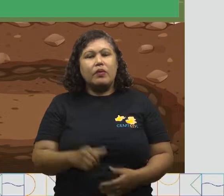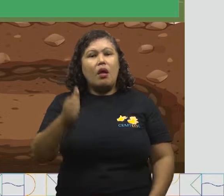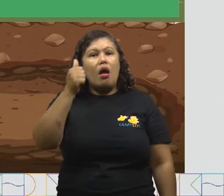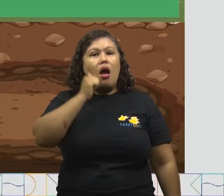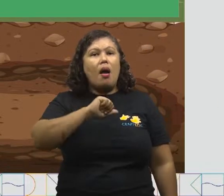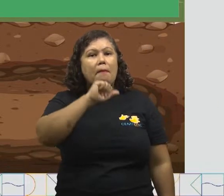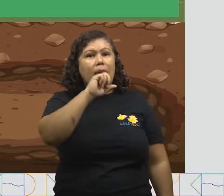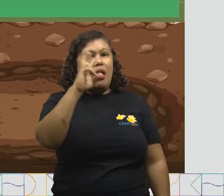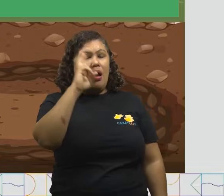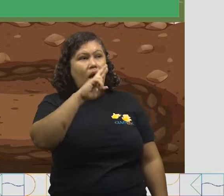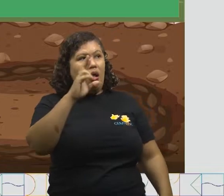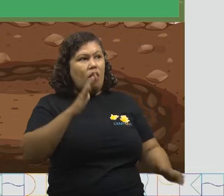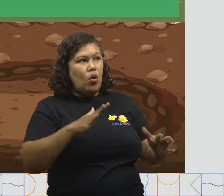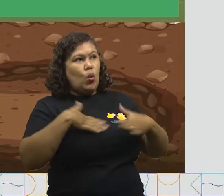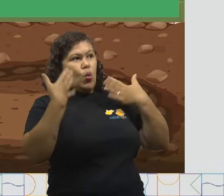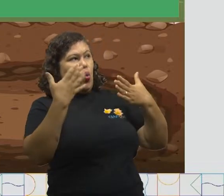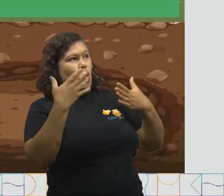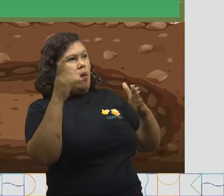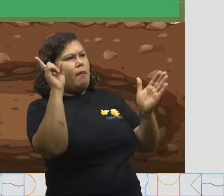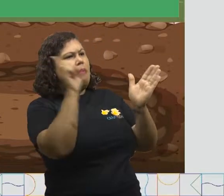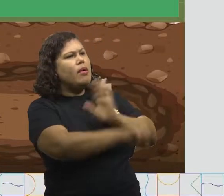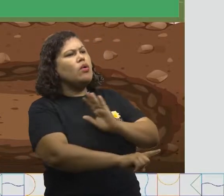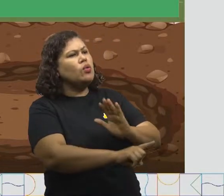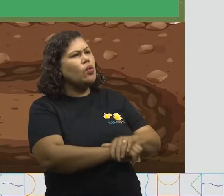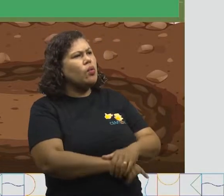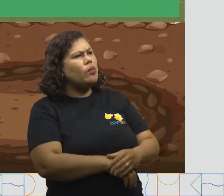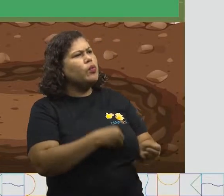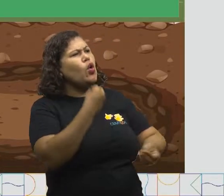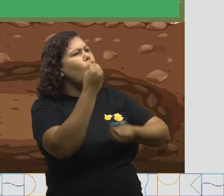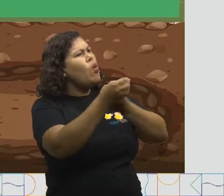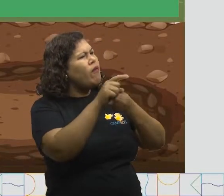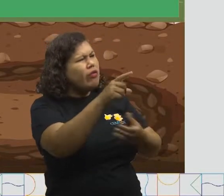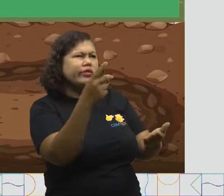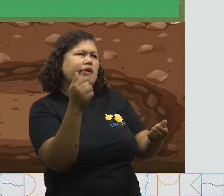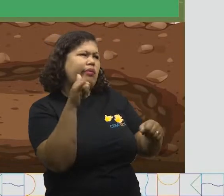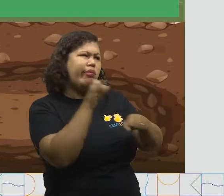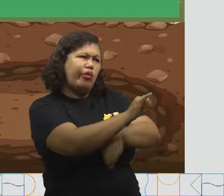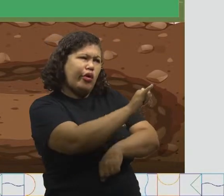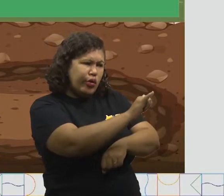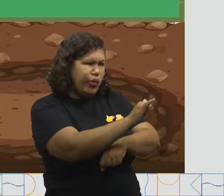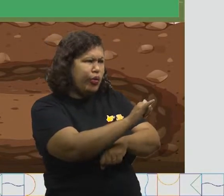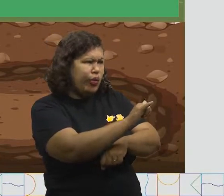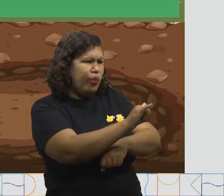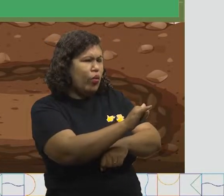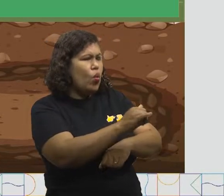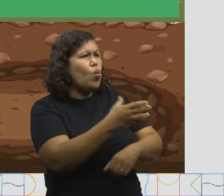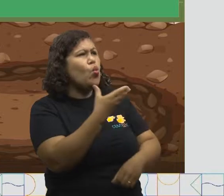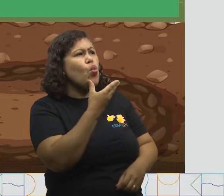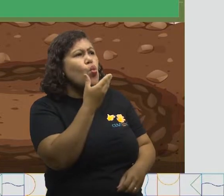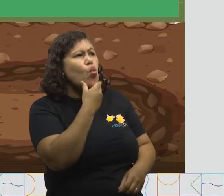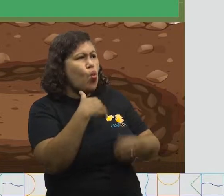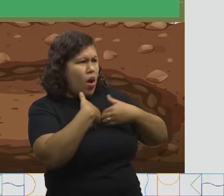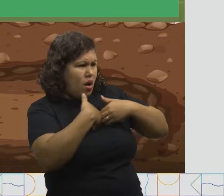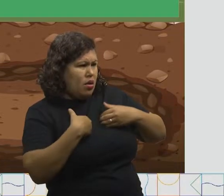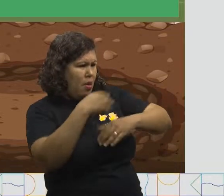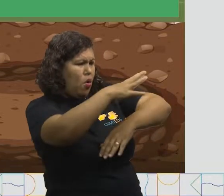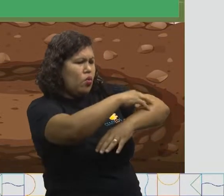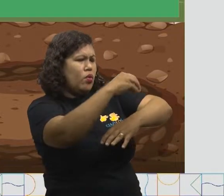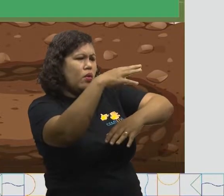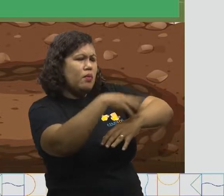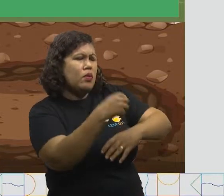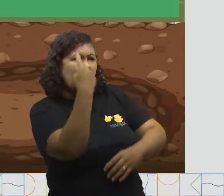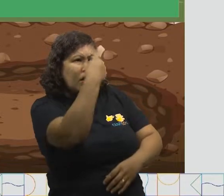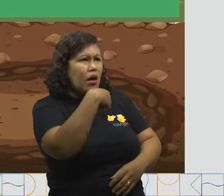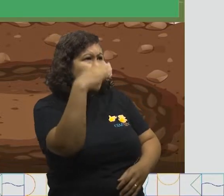mamãe rata assustou-se e perguntou: Como te enganas, meu filho? O bicho de pelo macio e ar